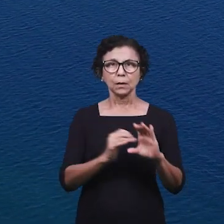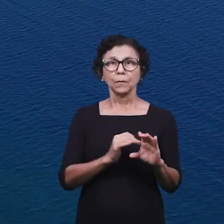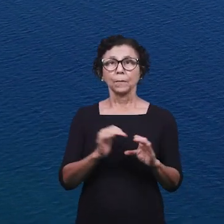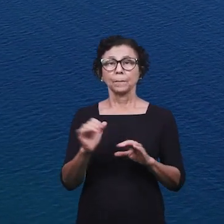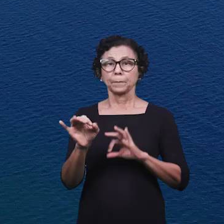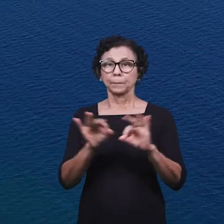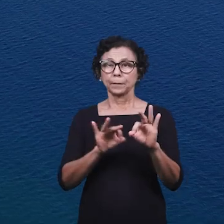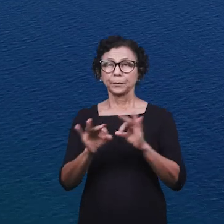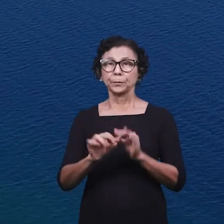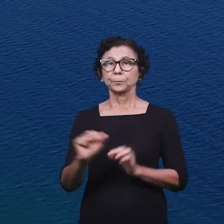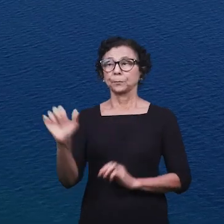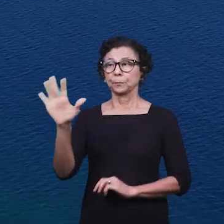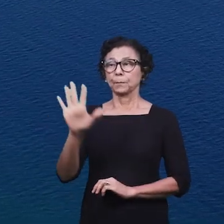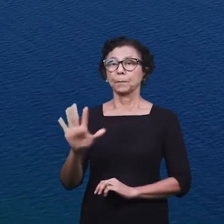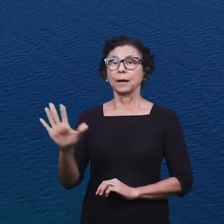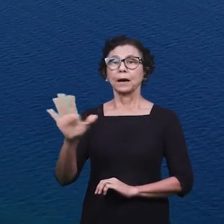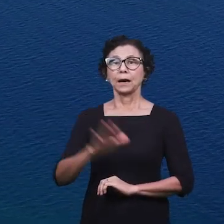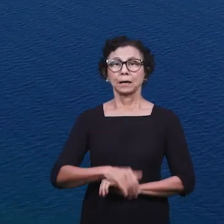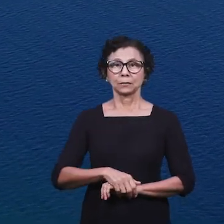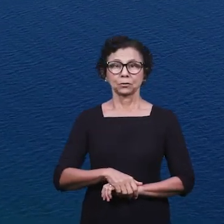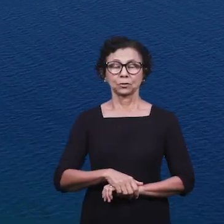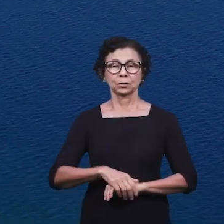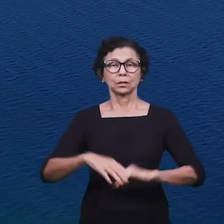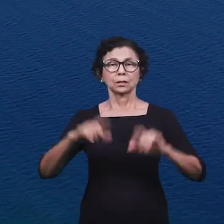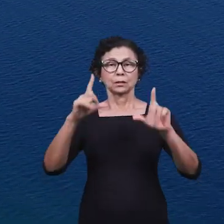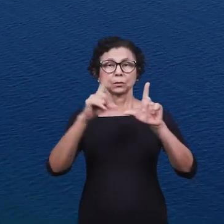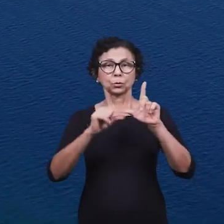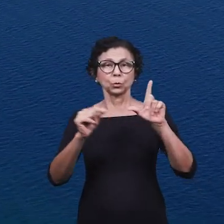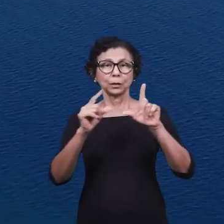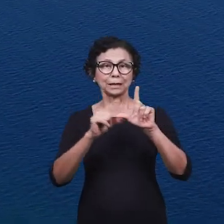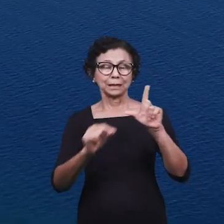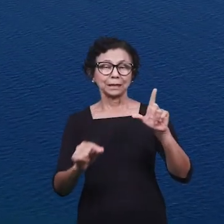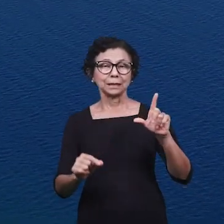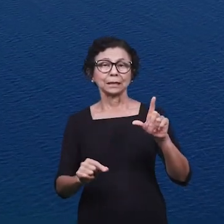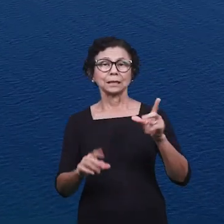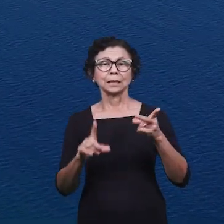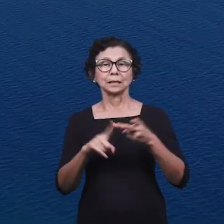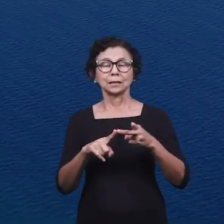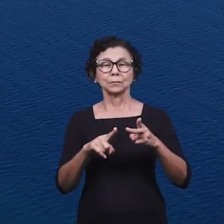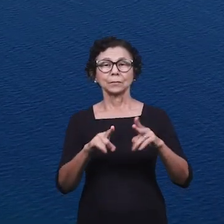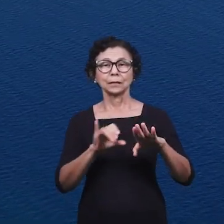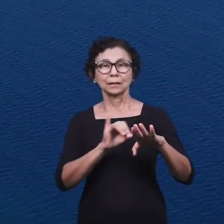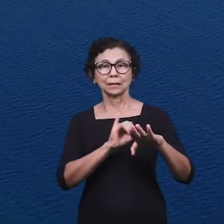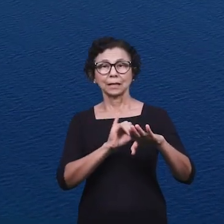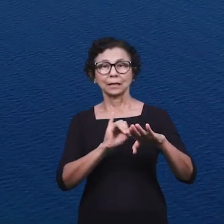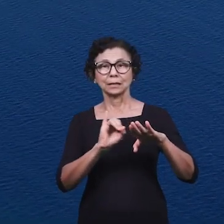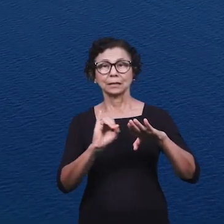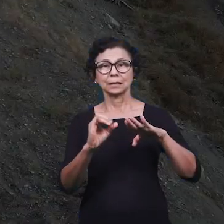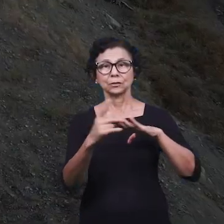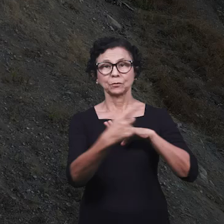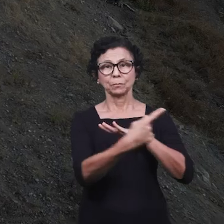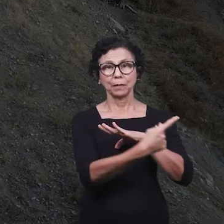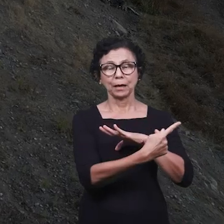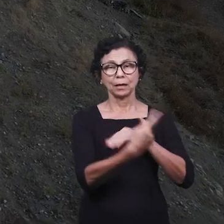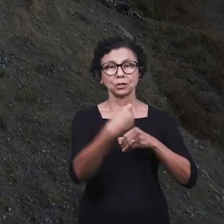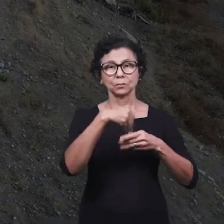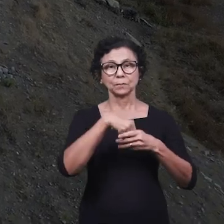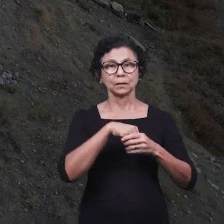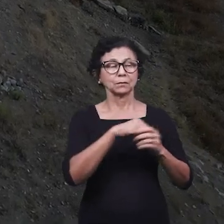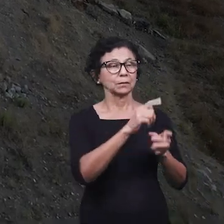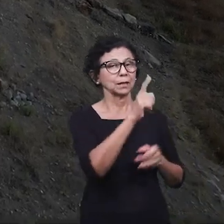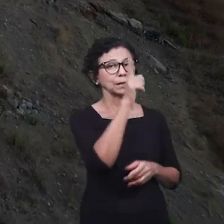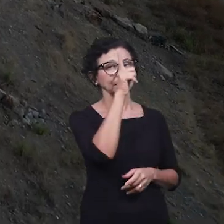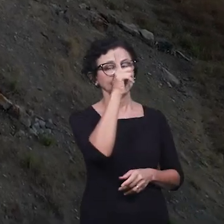essas imagens, elas são da Turquia e da ilha de Patmos, que fica na Grécia. Por quê? Porque o pastor